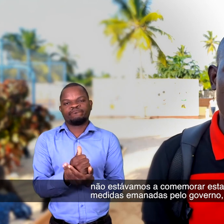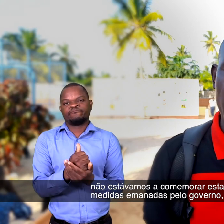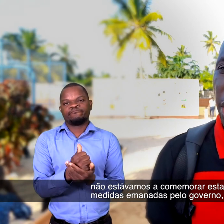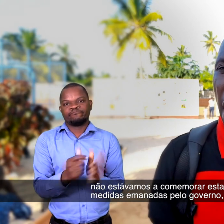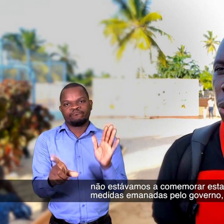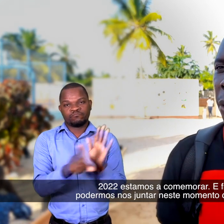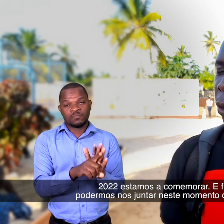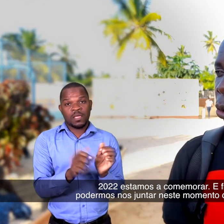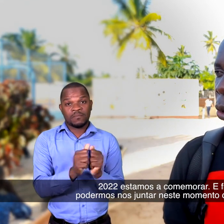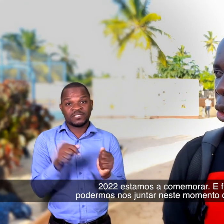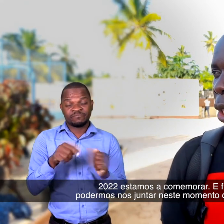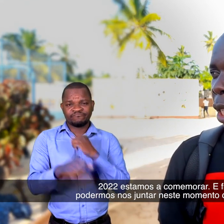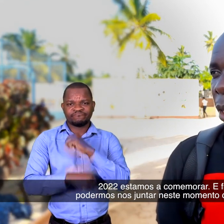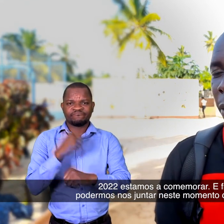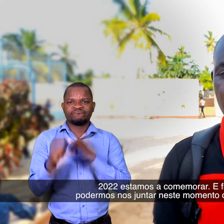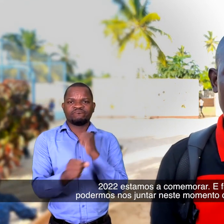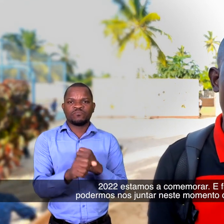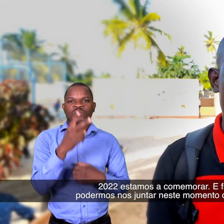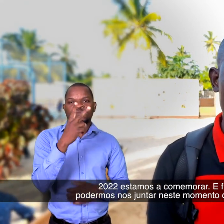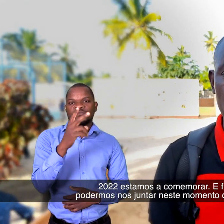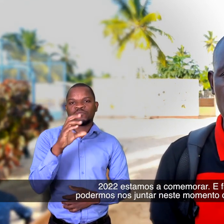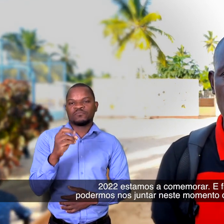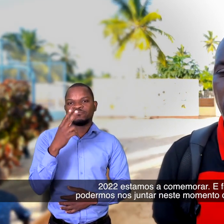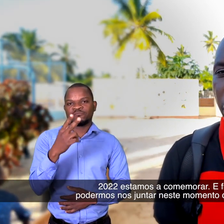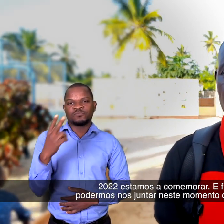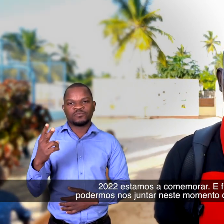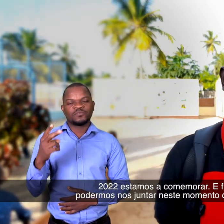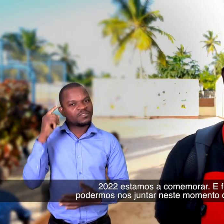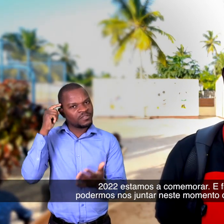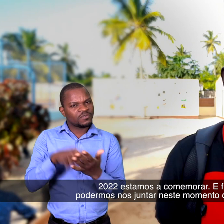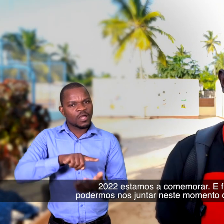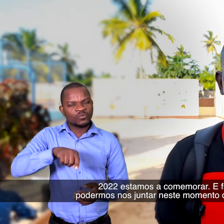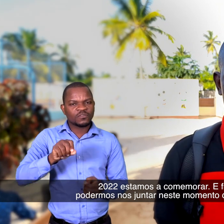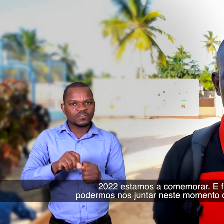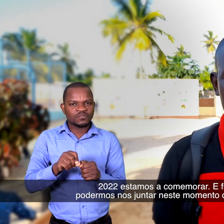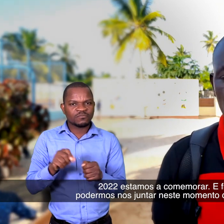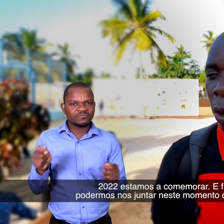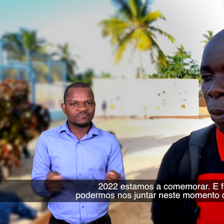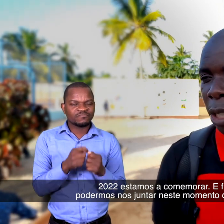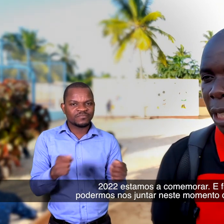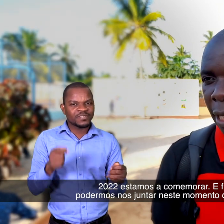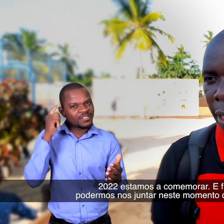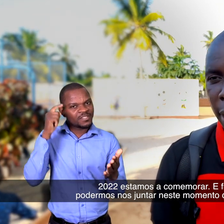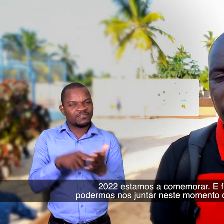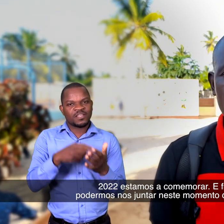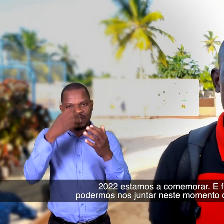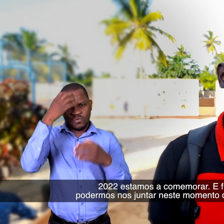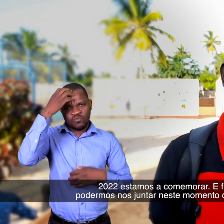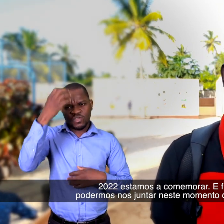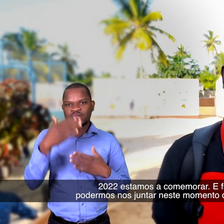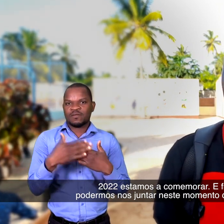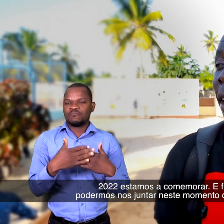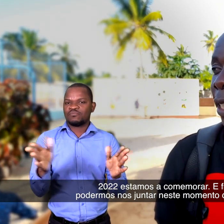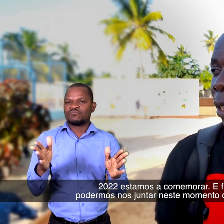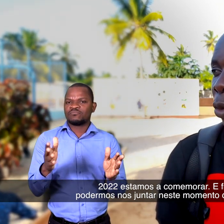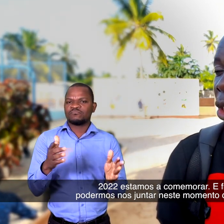Portanto, este ano, 2022, estamos a festejar 1 de junho, no momento em que o governo já diminuiu algumas medidas. E nós estamos